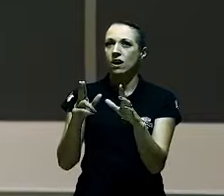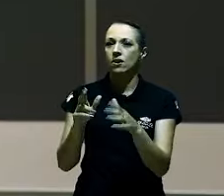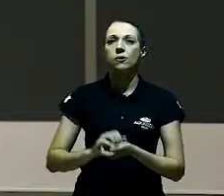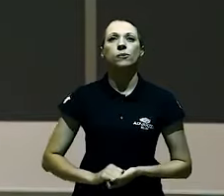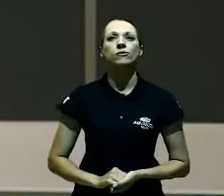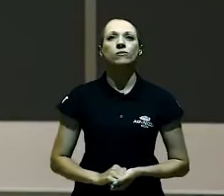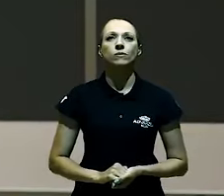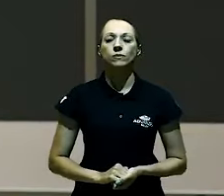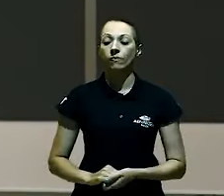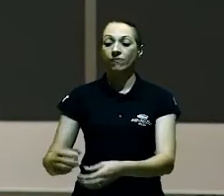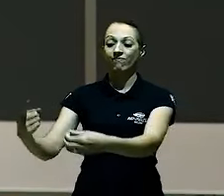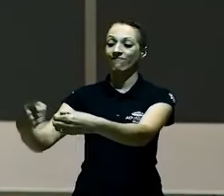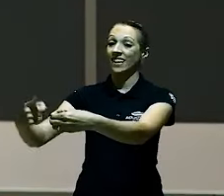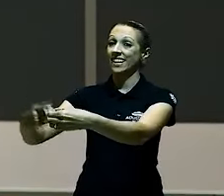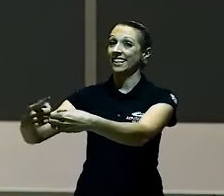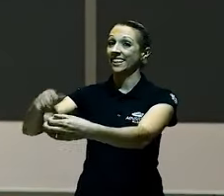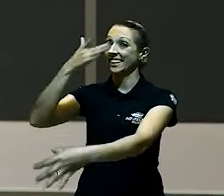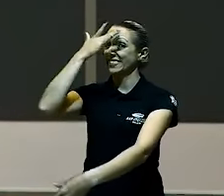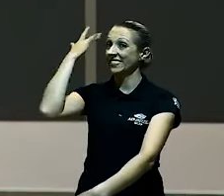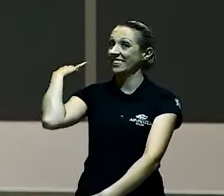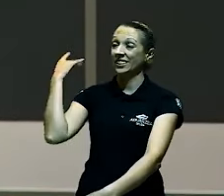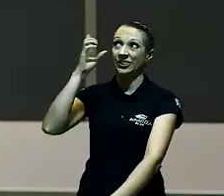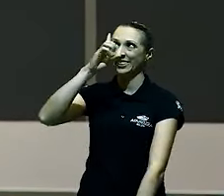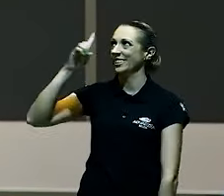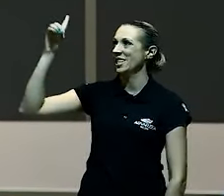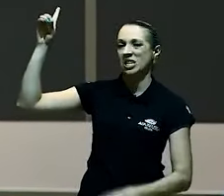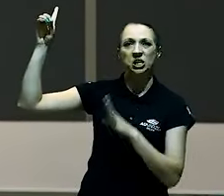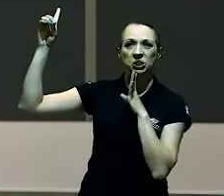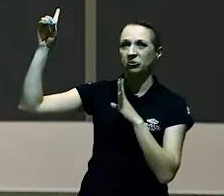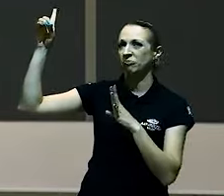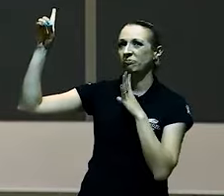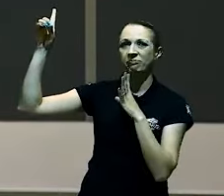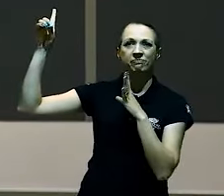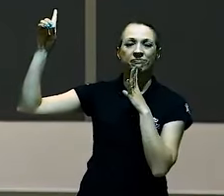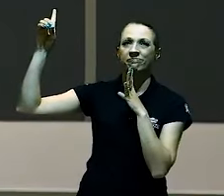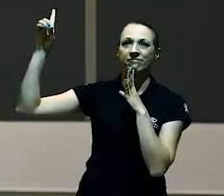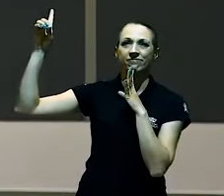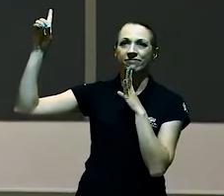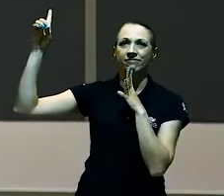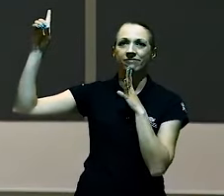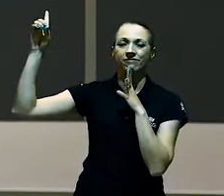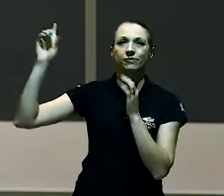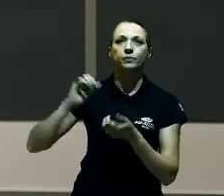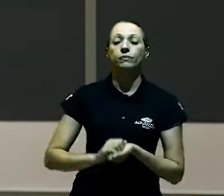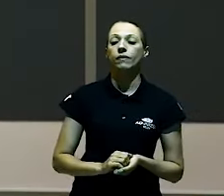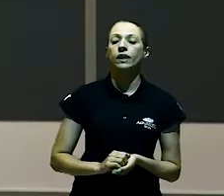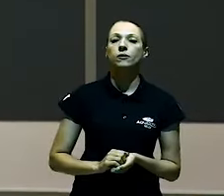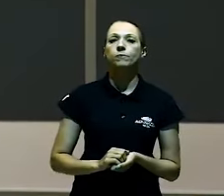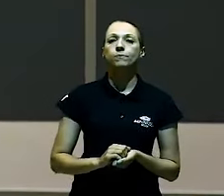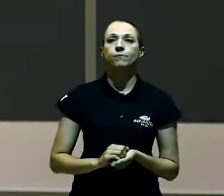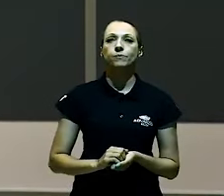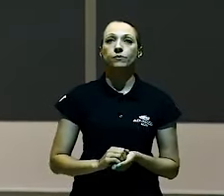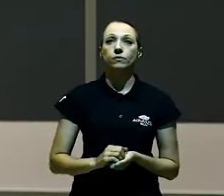era um lugar onde não havia palavra de Deus. E por que Jonas quer ir para Tarsis? Jonas quer ir para Tarsis para fugir da palavra de